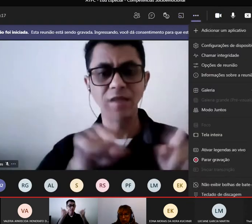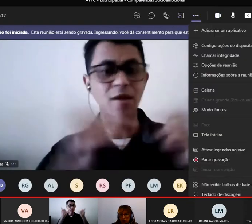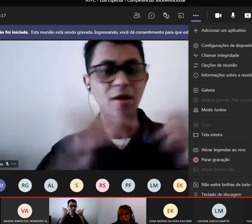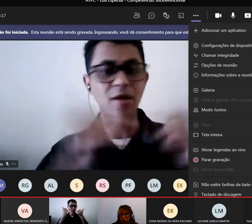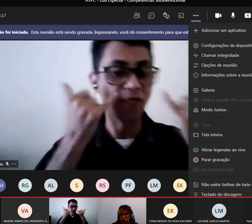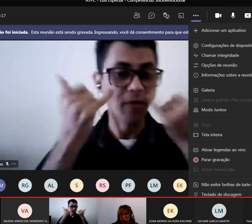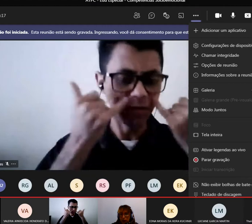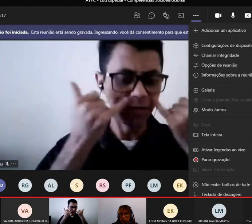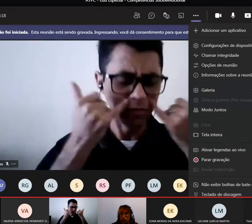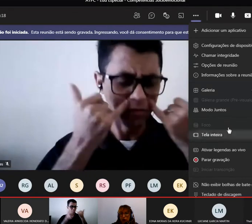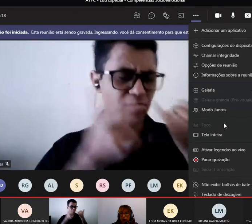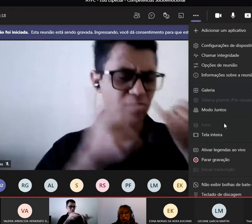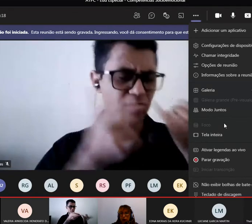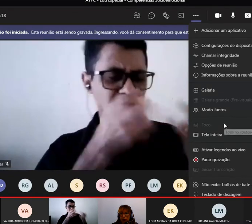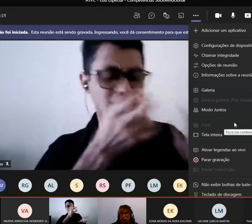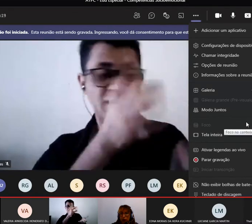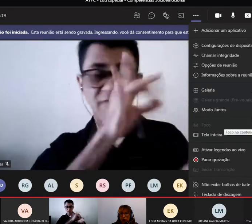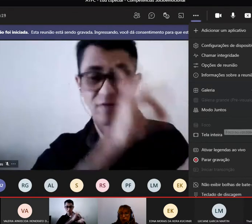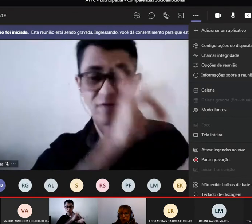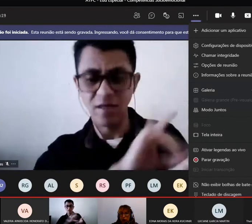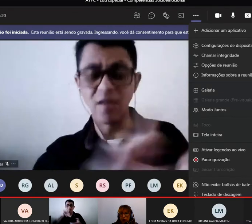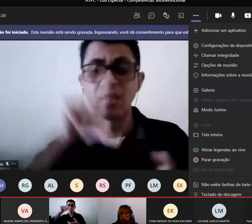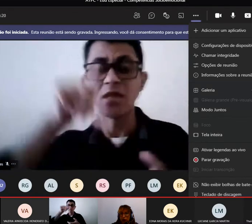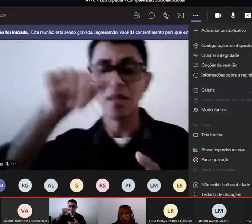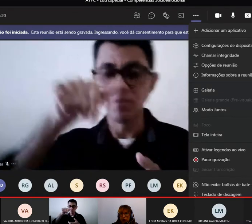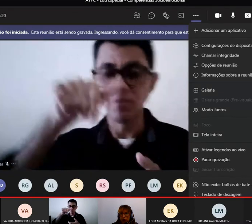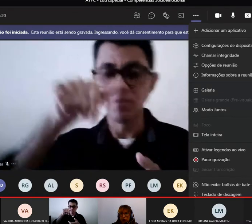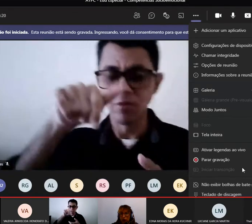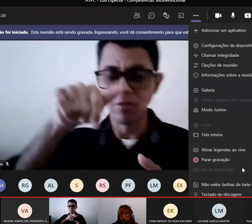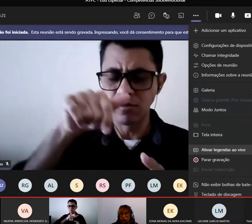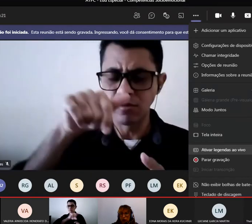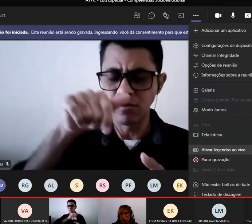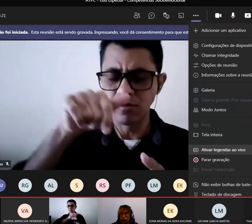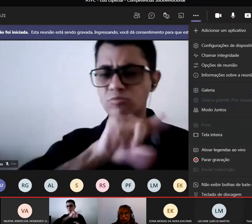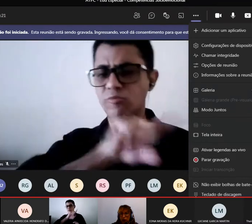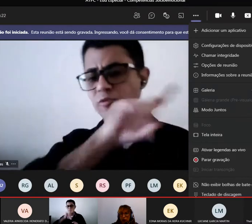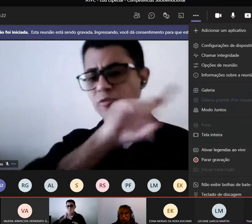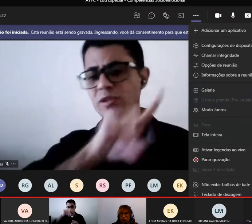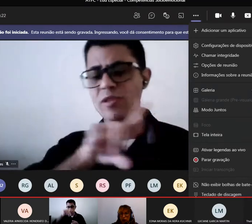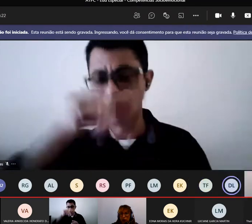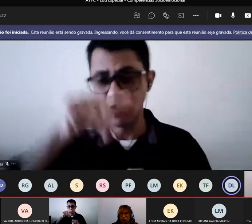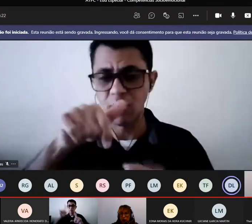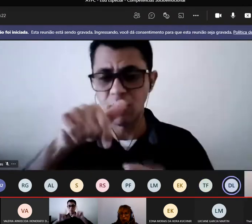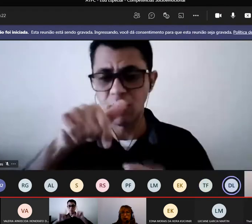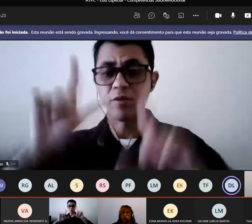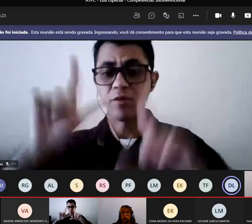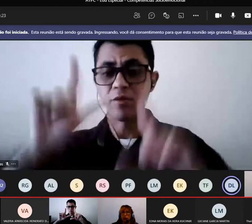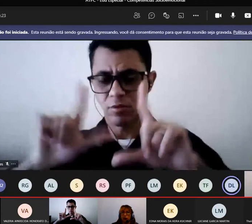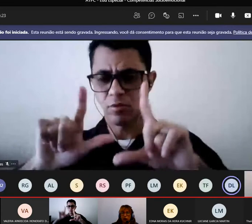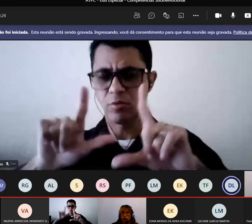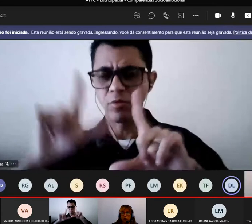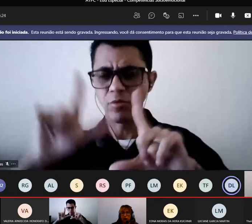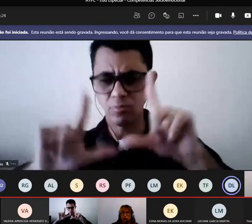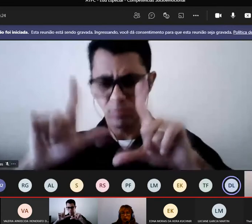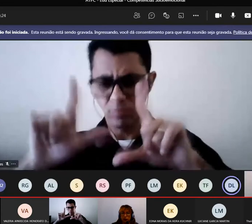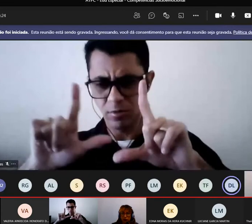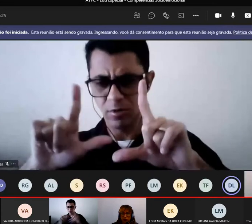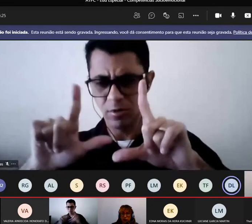achava cabíveis. E depois eu migrei para a televisão novamente, usando só um canal. Eu, particularmente, não